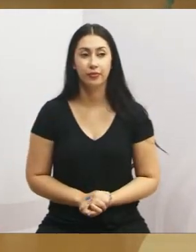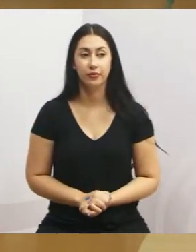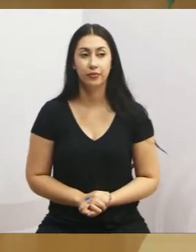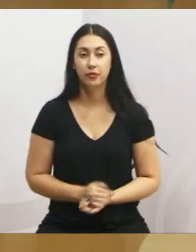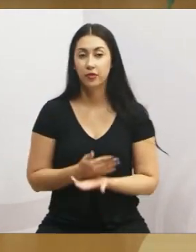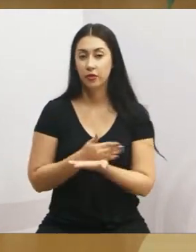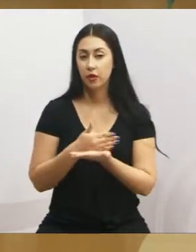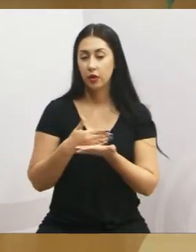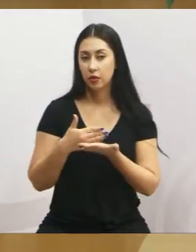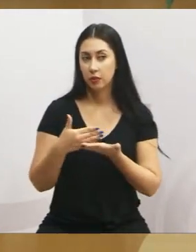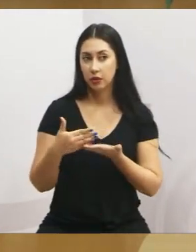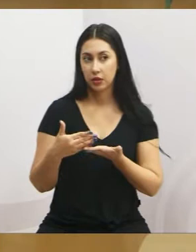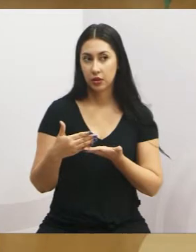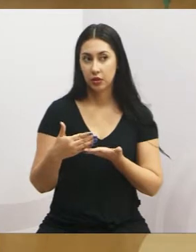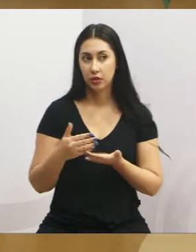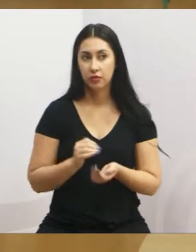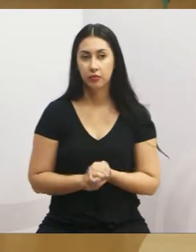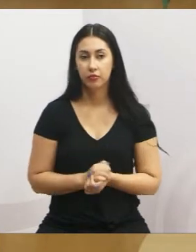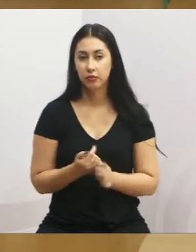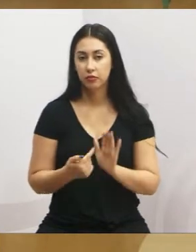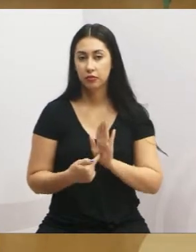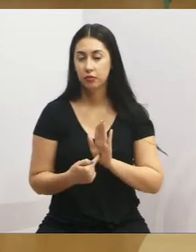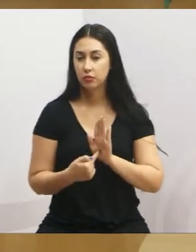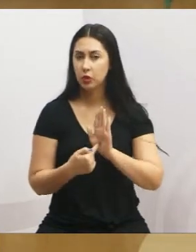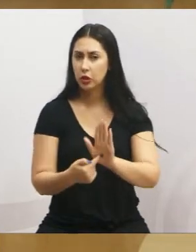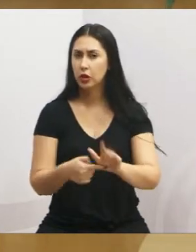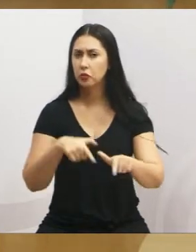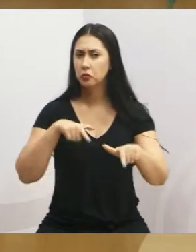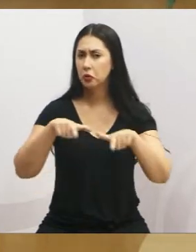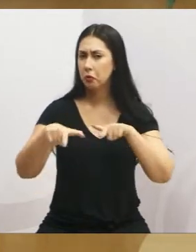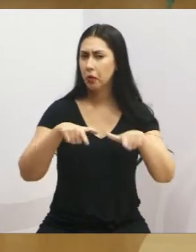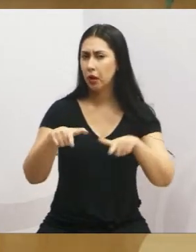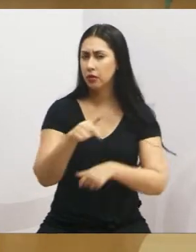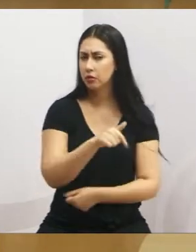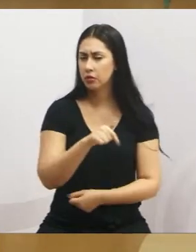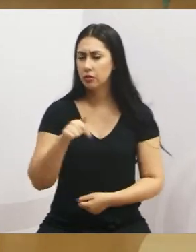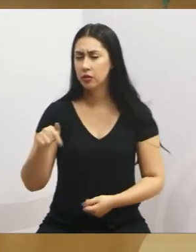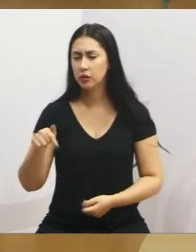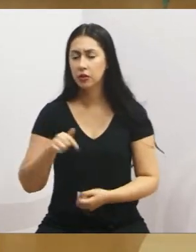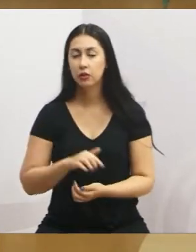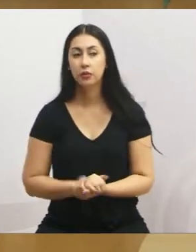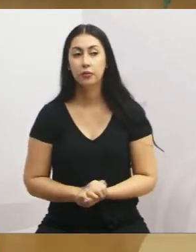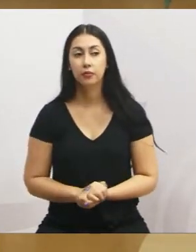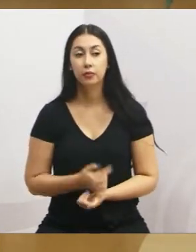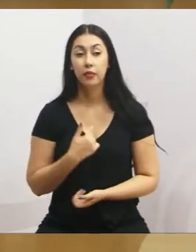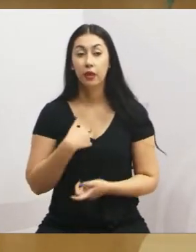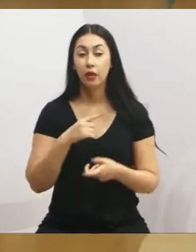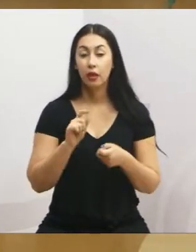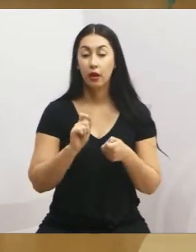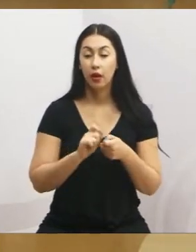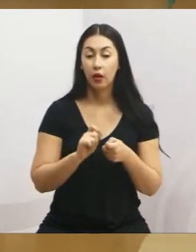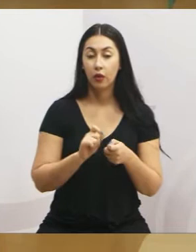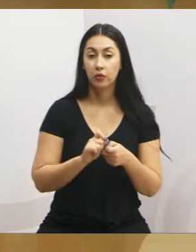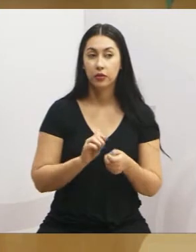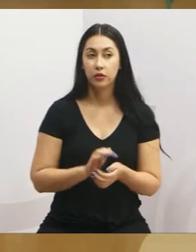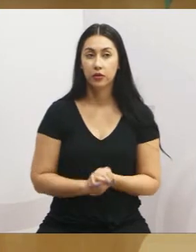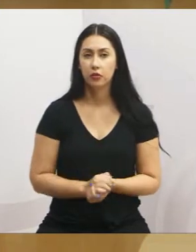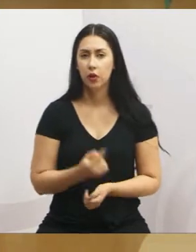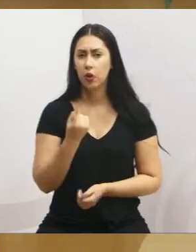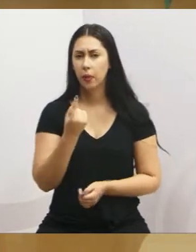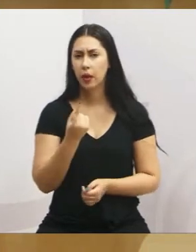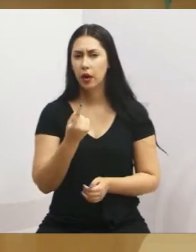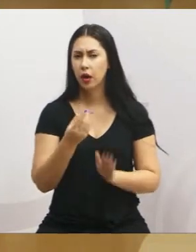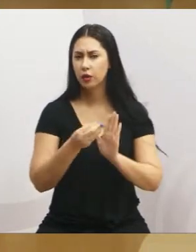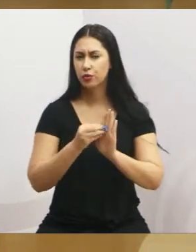Vou iniciar passando um pouco do nosso trabalho na semana. Eu fiz uma